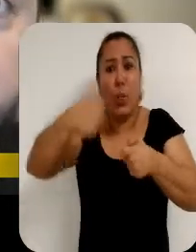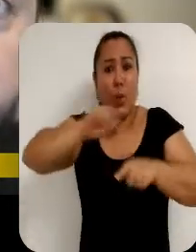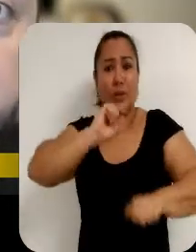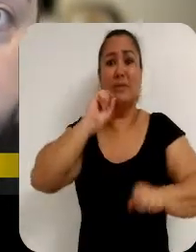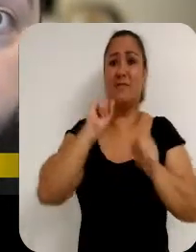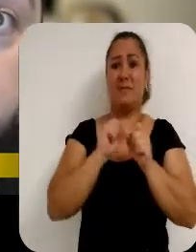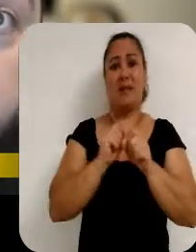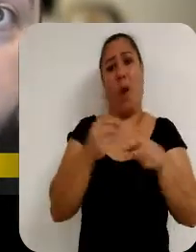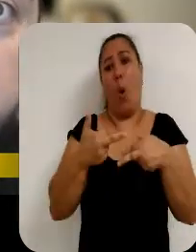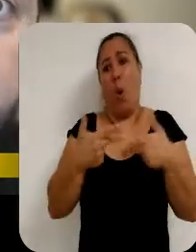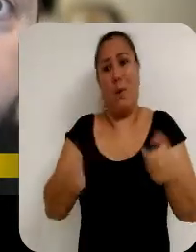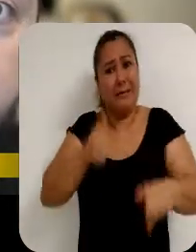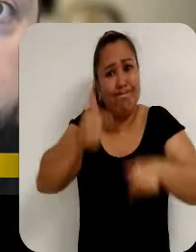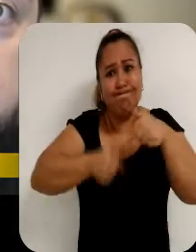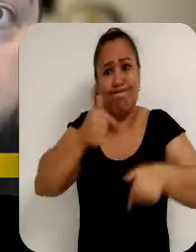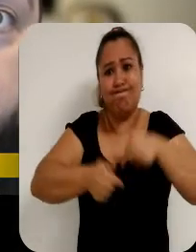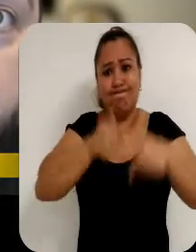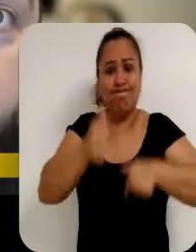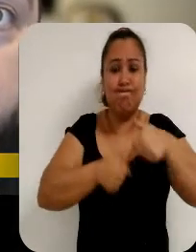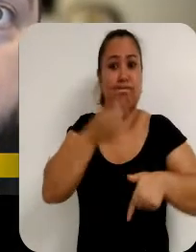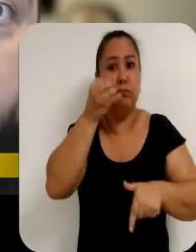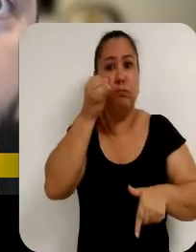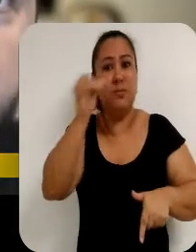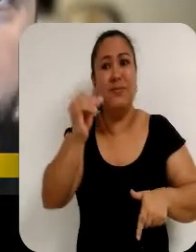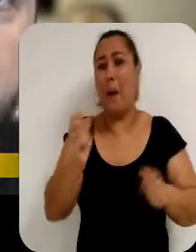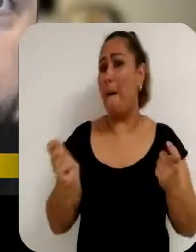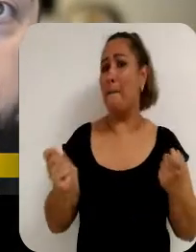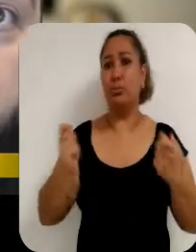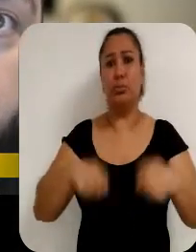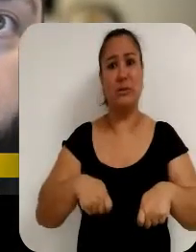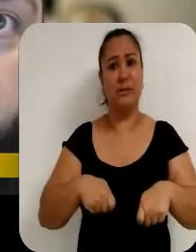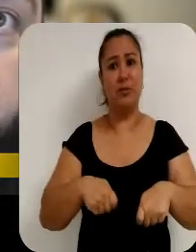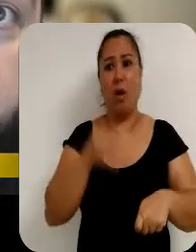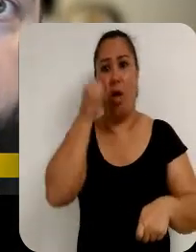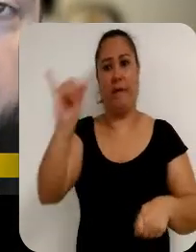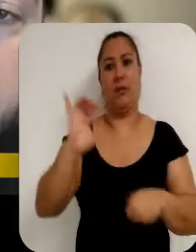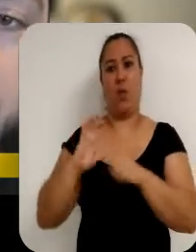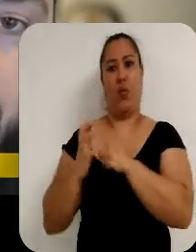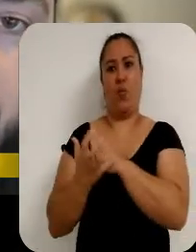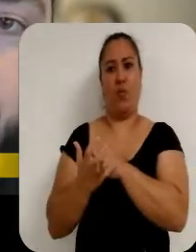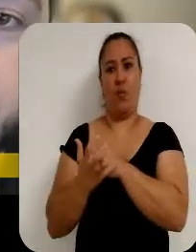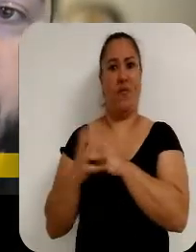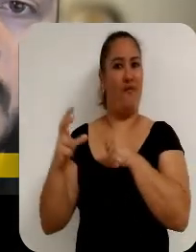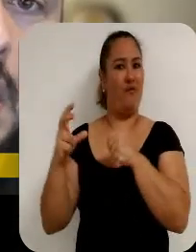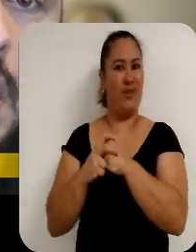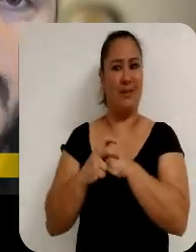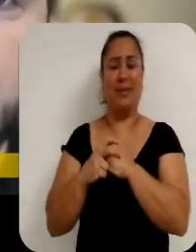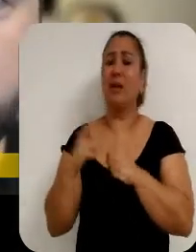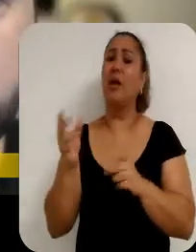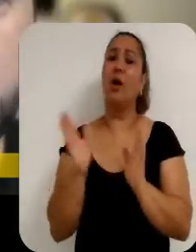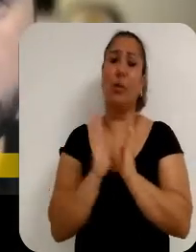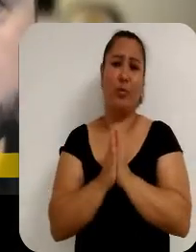para fazer o possível para suprimir o vírus. Não circule, não saia de casa.